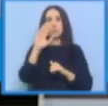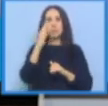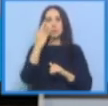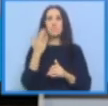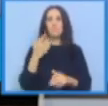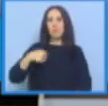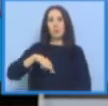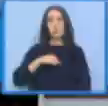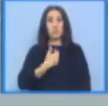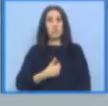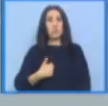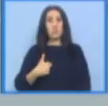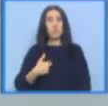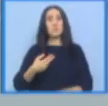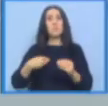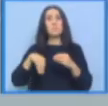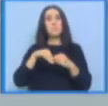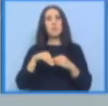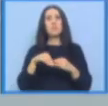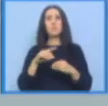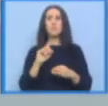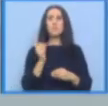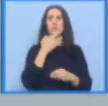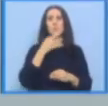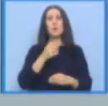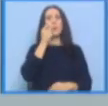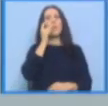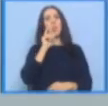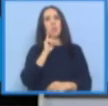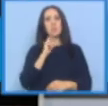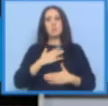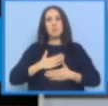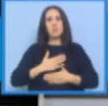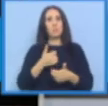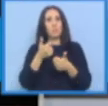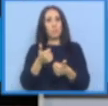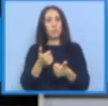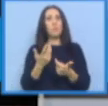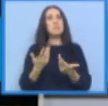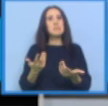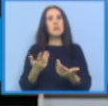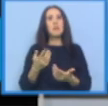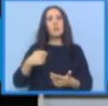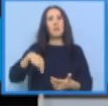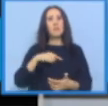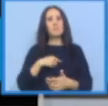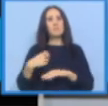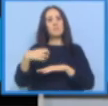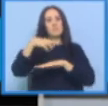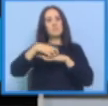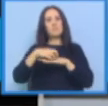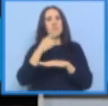para nós cristãos, quer para todos os homens e mulheres de boa vontade, é transformar-nos em blocos de